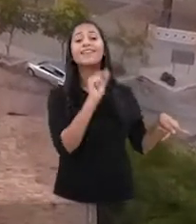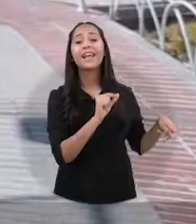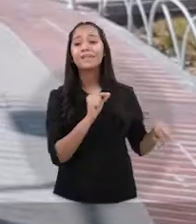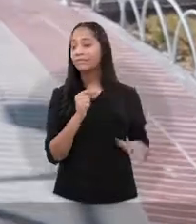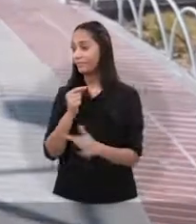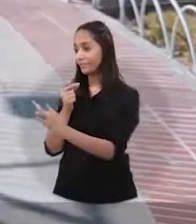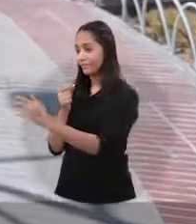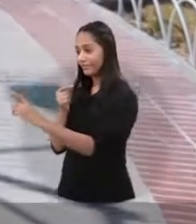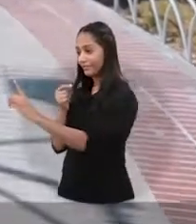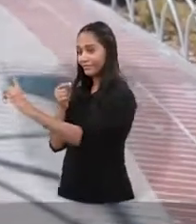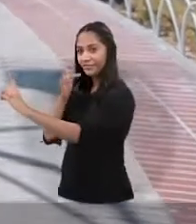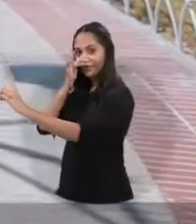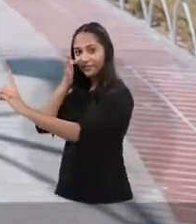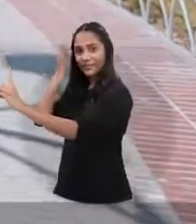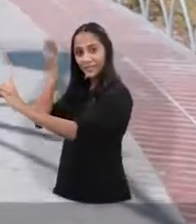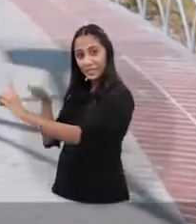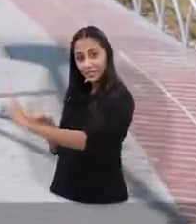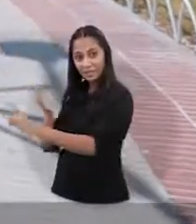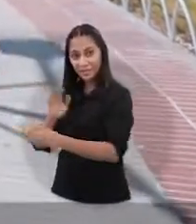Mossoró conhece.